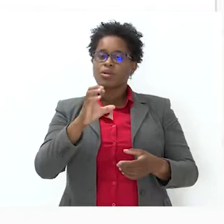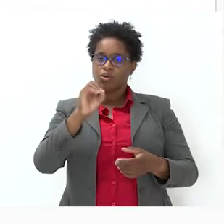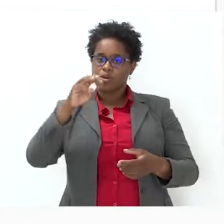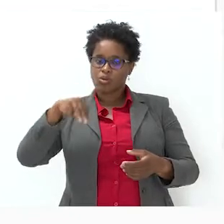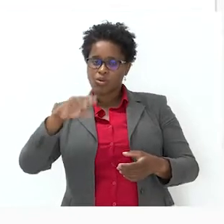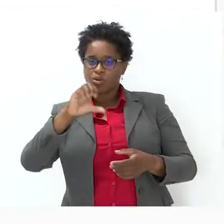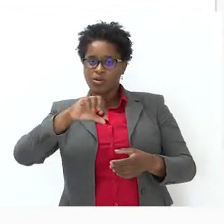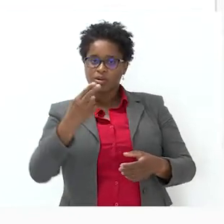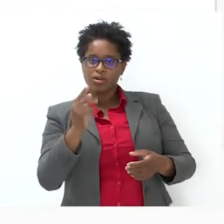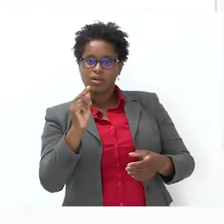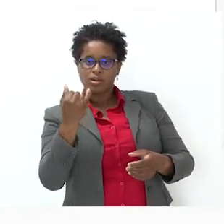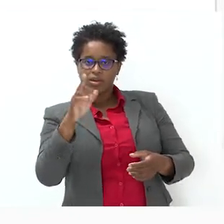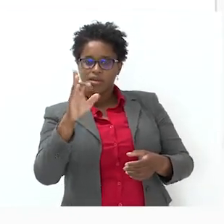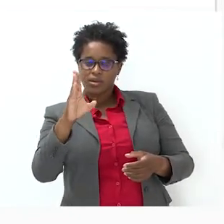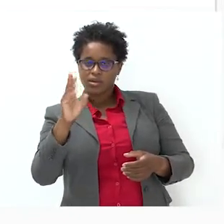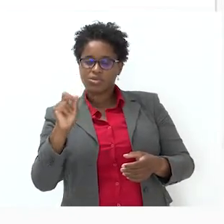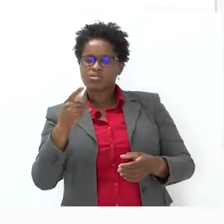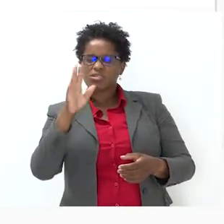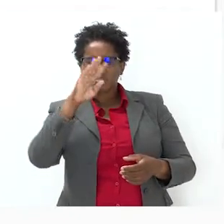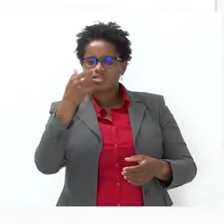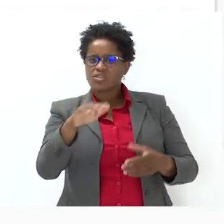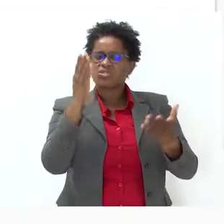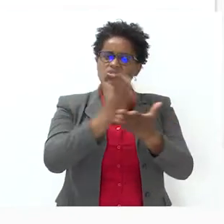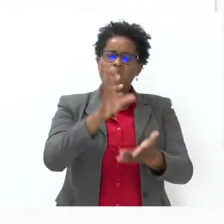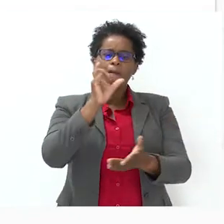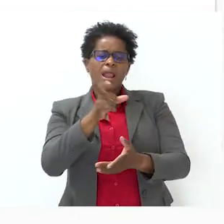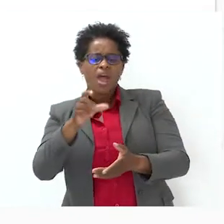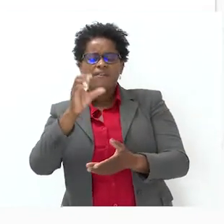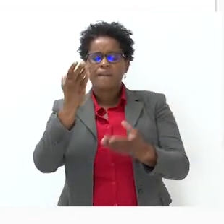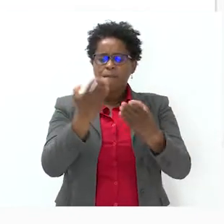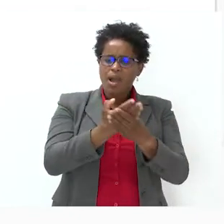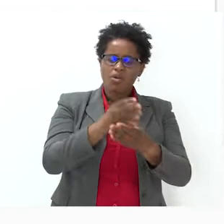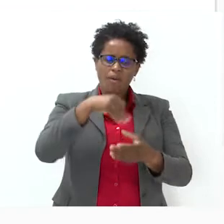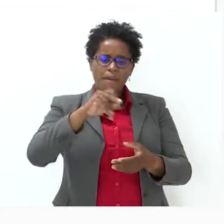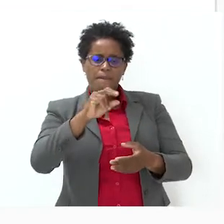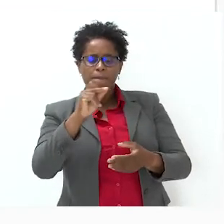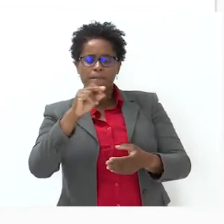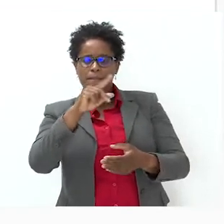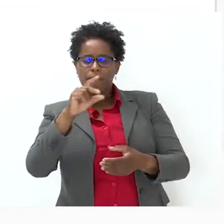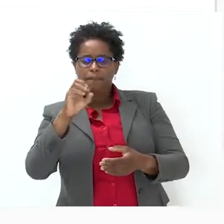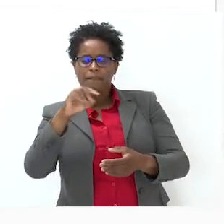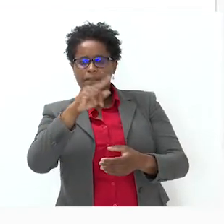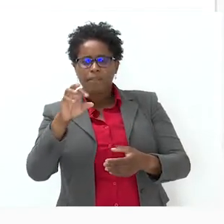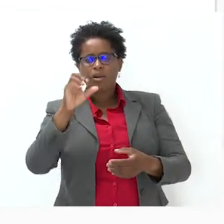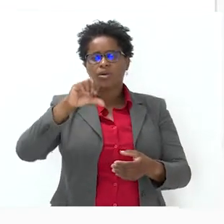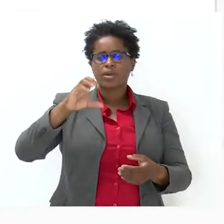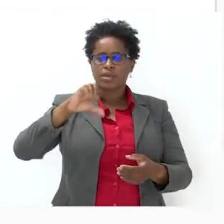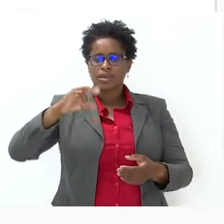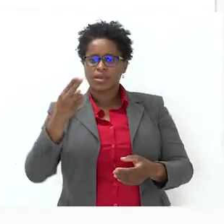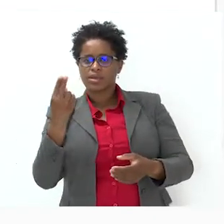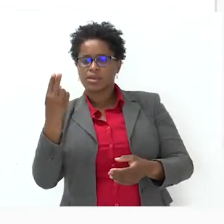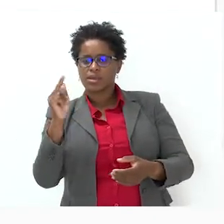queijo. Se estivesse somente a palavra pão, queijo, ficaria bem? Não. Então, a